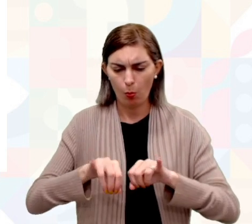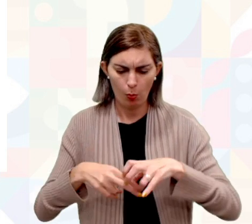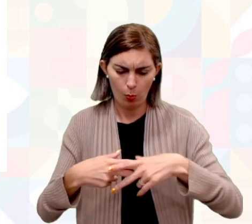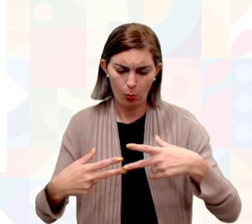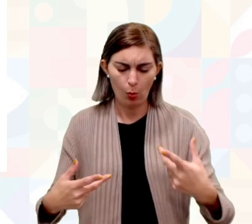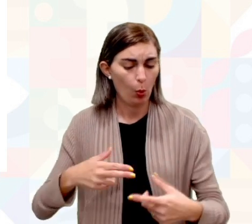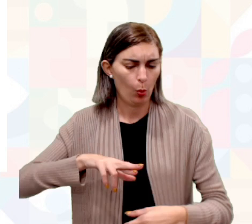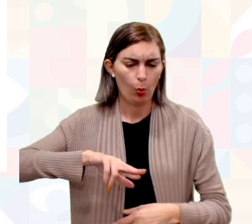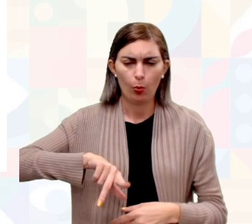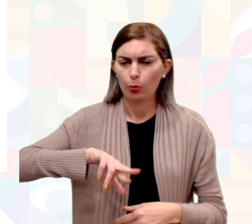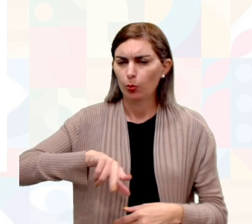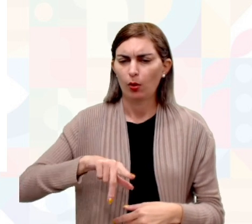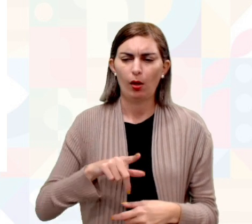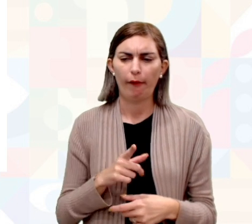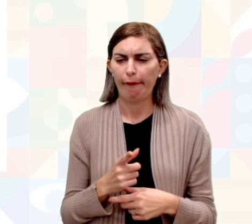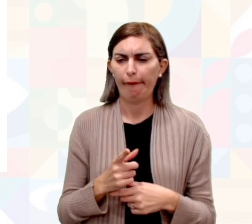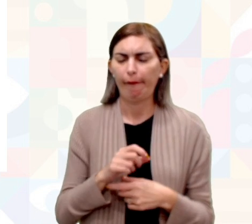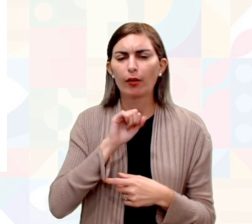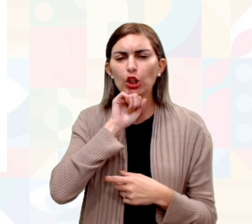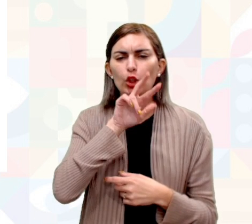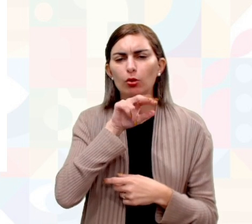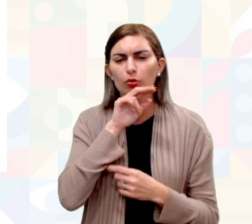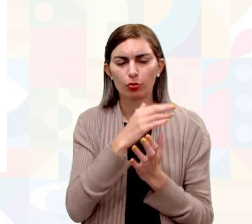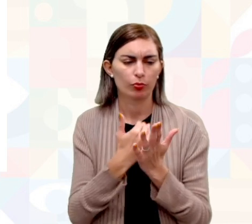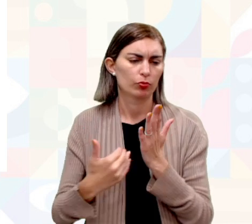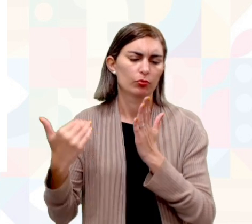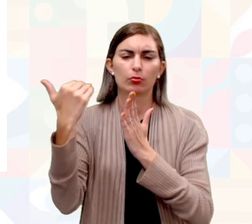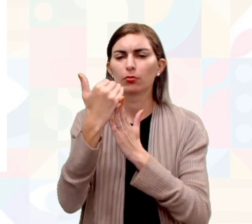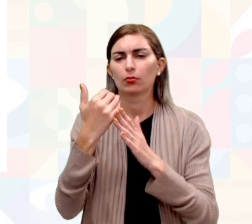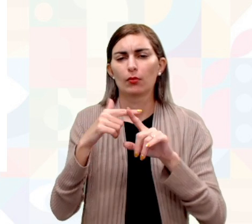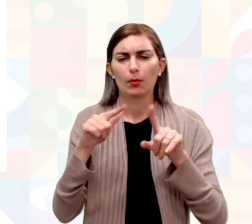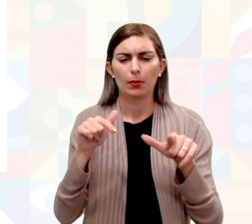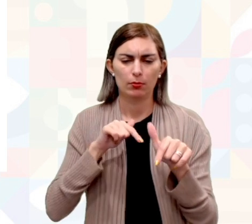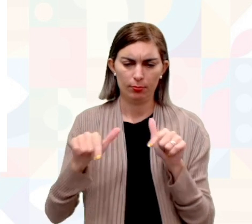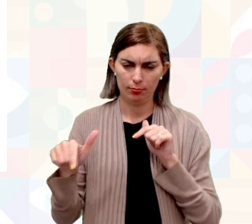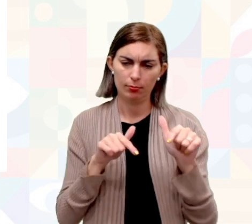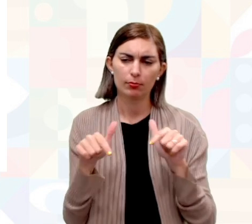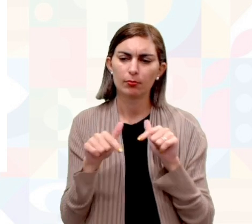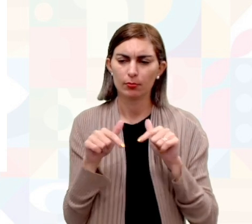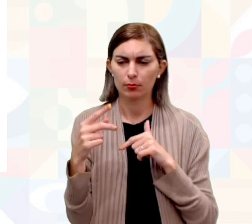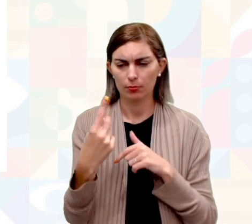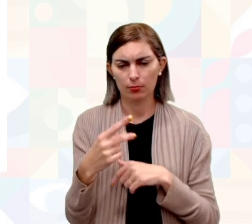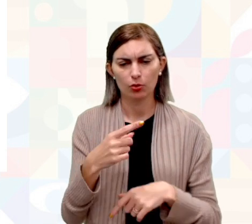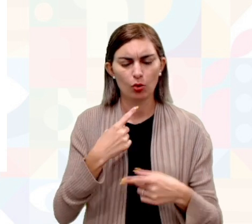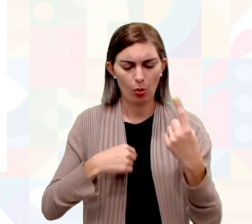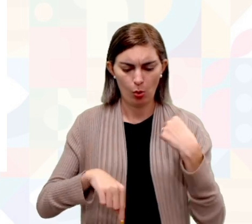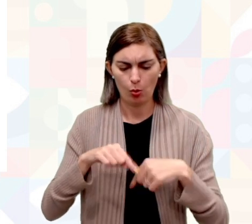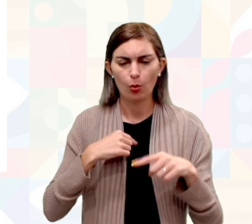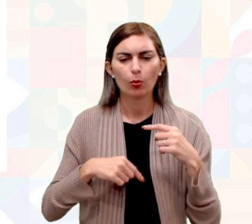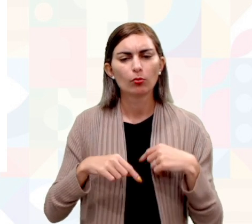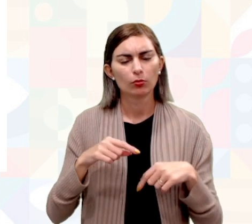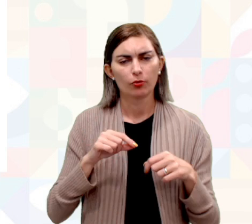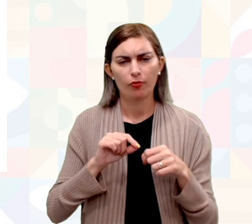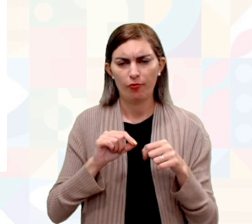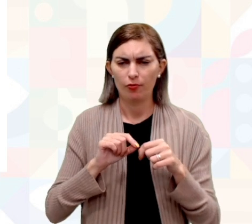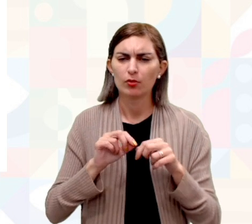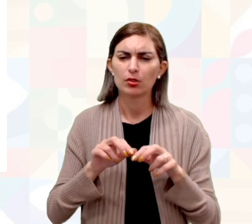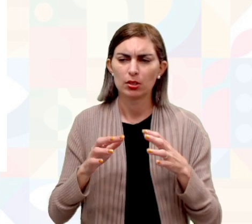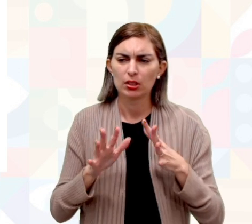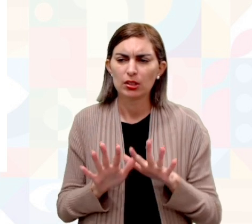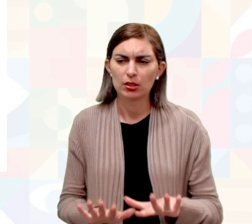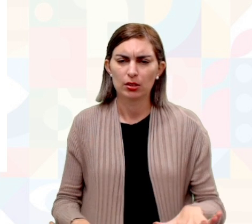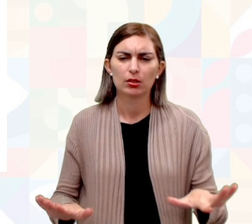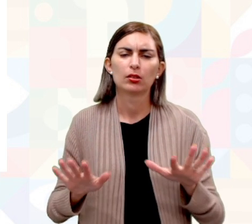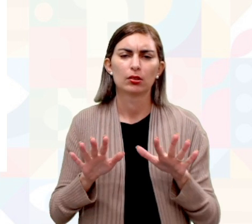não é considerado com a toxicidade elevada, mas que o trabalhador, o seu organismo, ele reage de uma forma mais